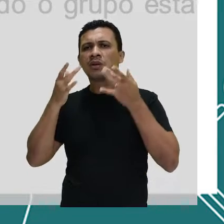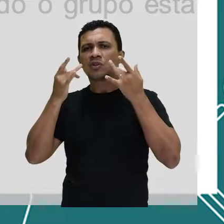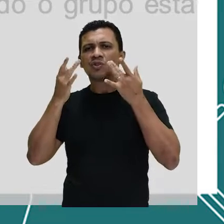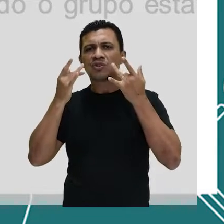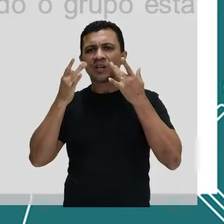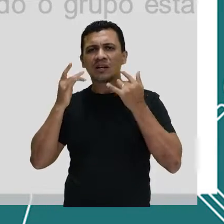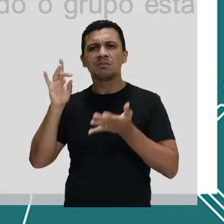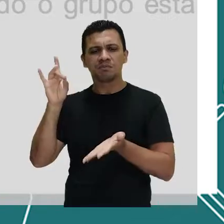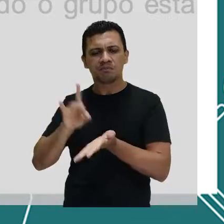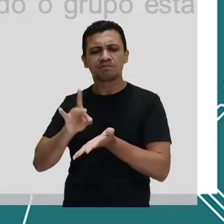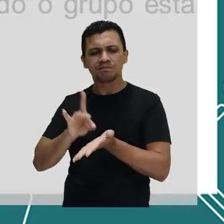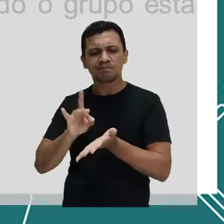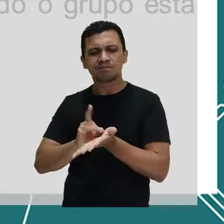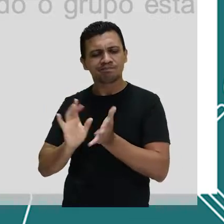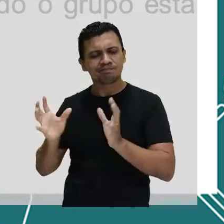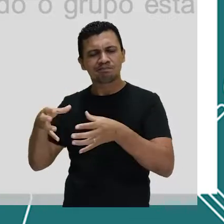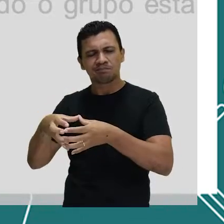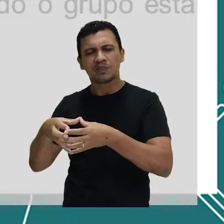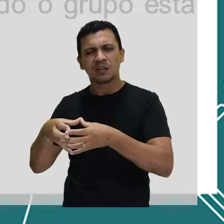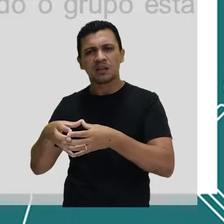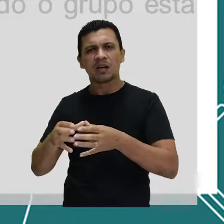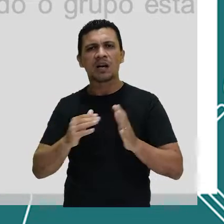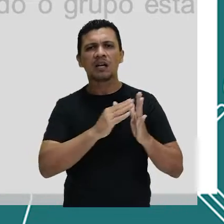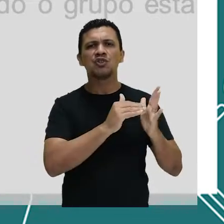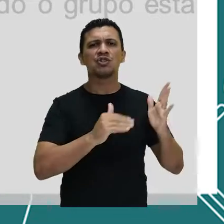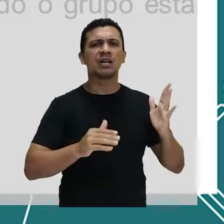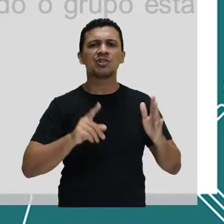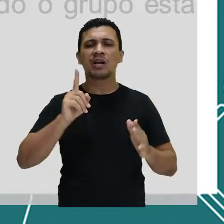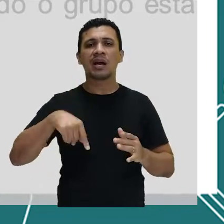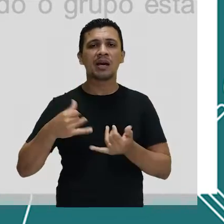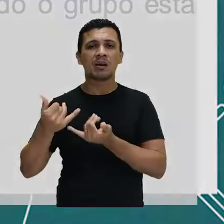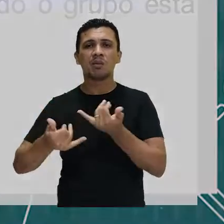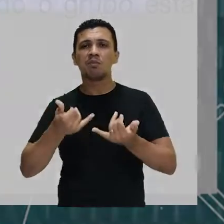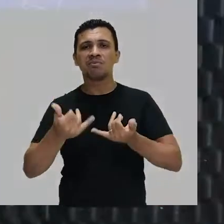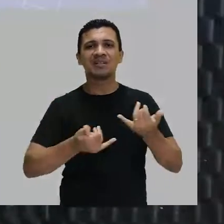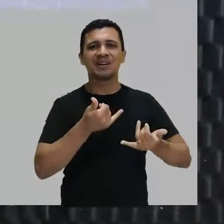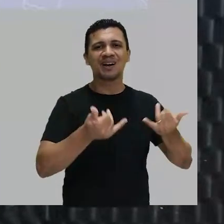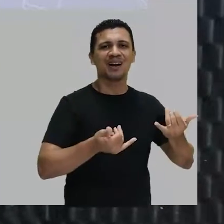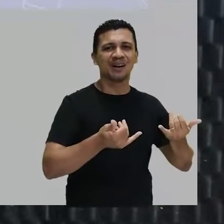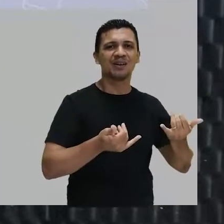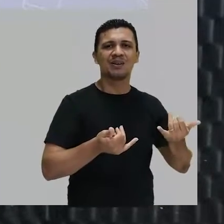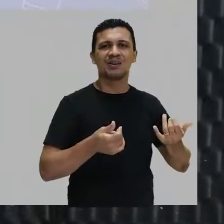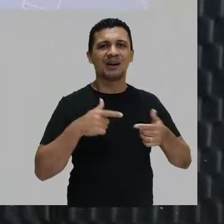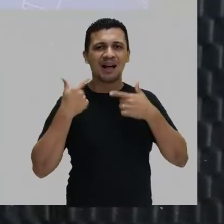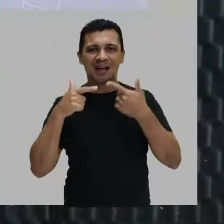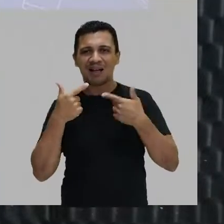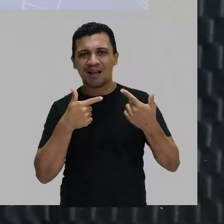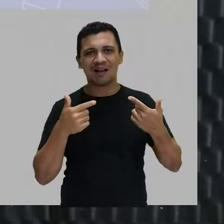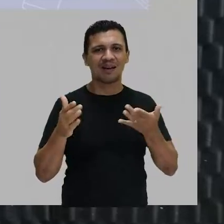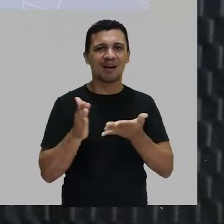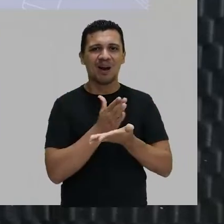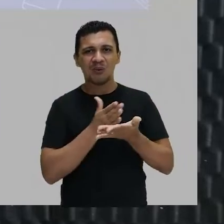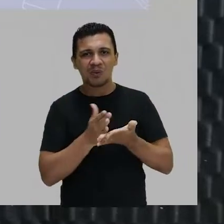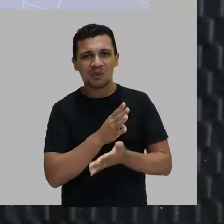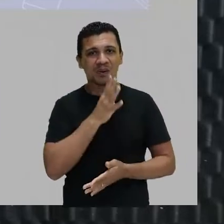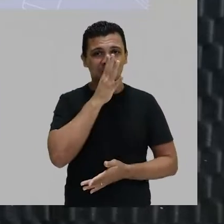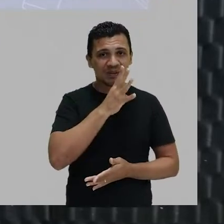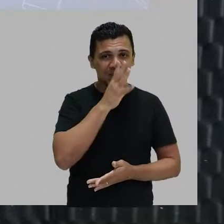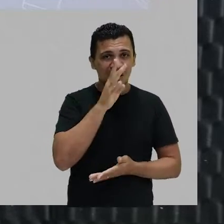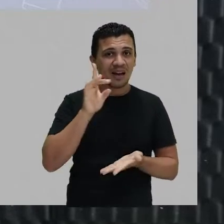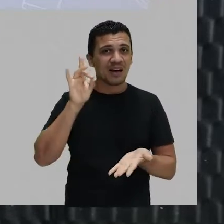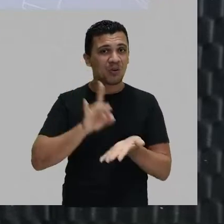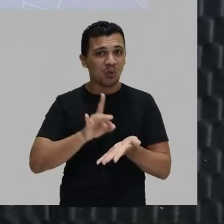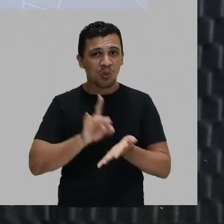literalmente de coletivos, onde a estética era brincar com o ridículo, o esdrúxulo, o absurdo, o humor, literalmente